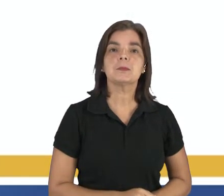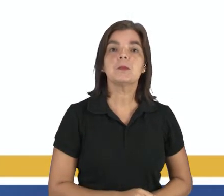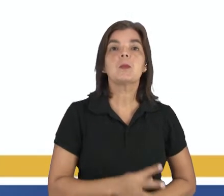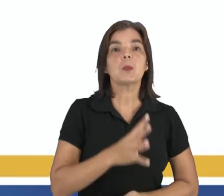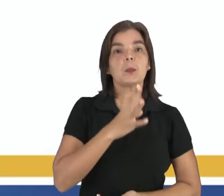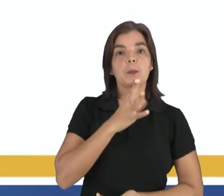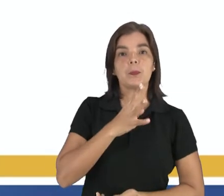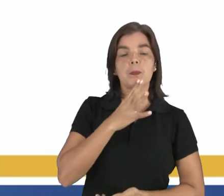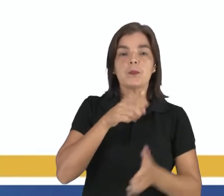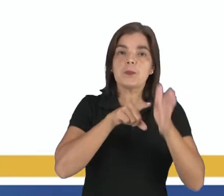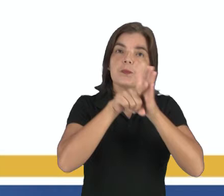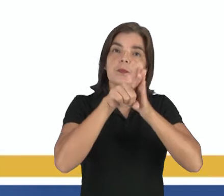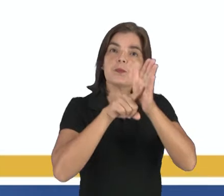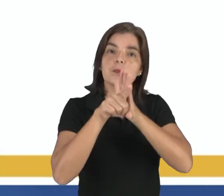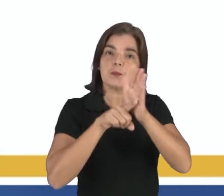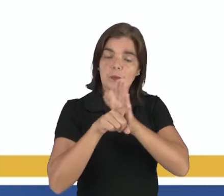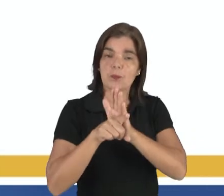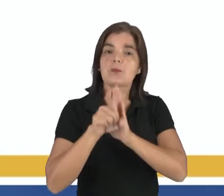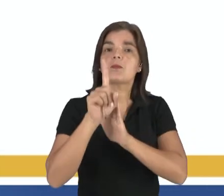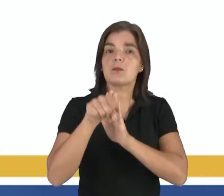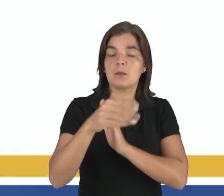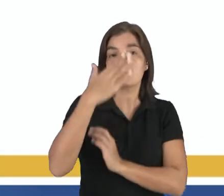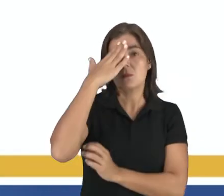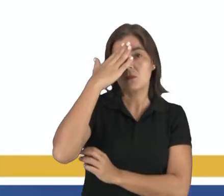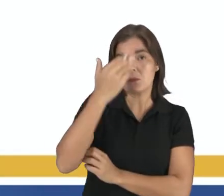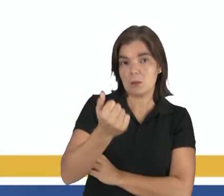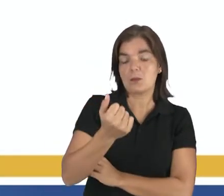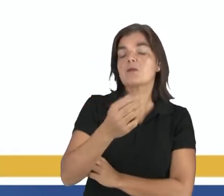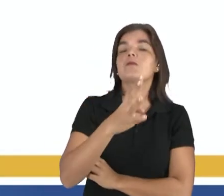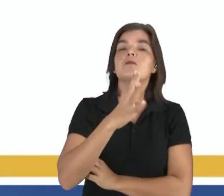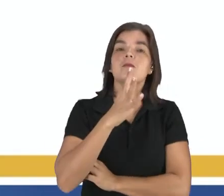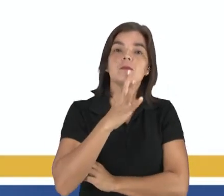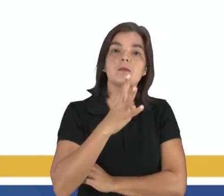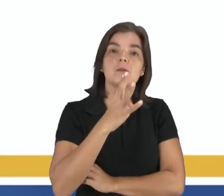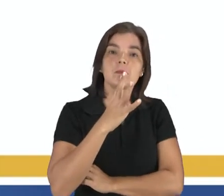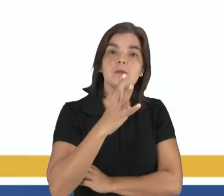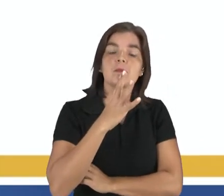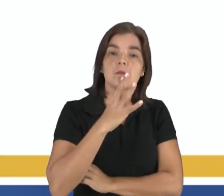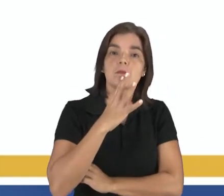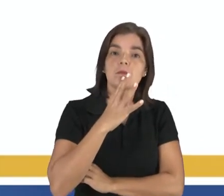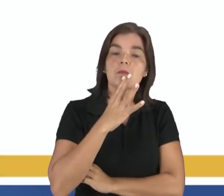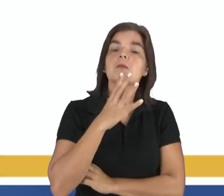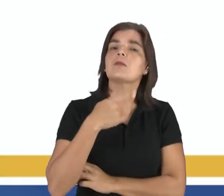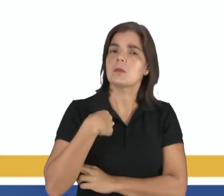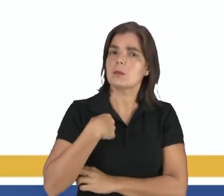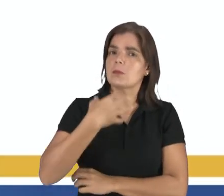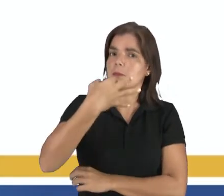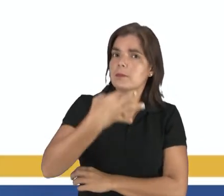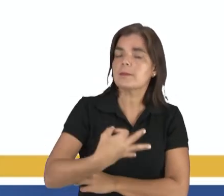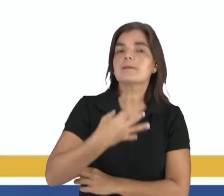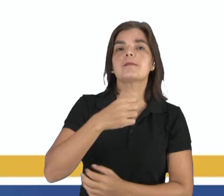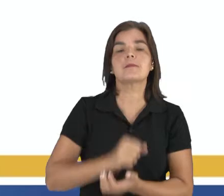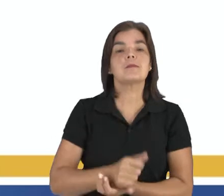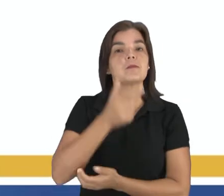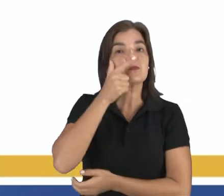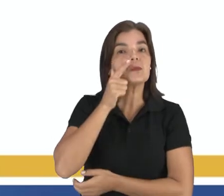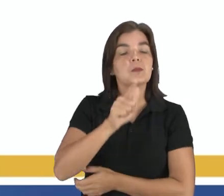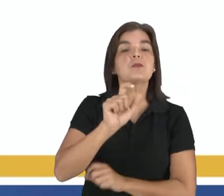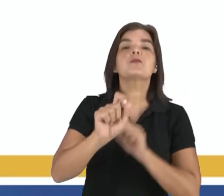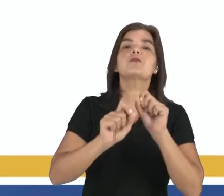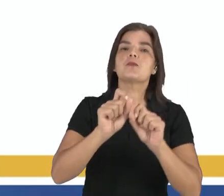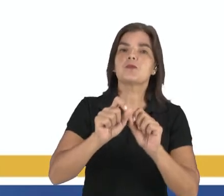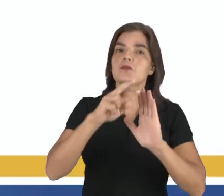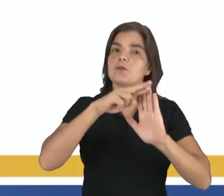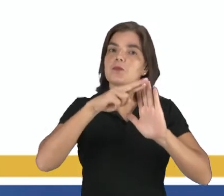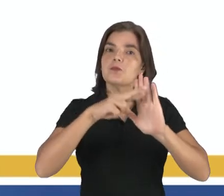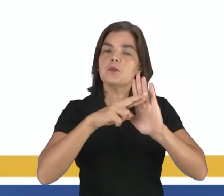O conhecimento científico, ele é um saber, ele é um conhecimento que ele é muito disciplinado e ele é alcançado através